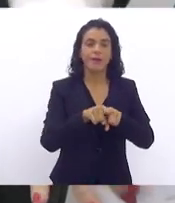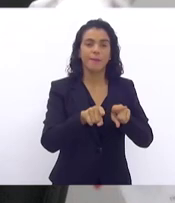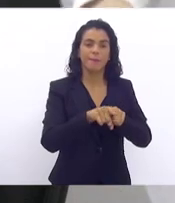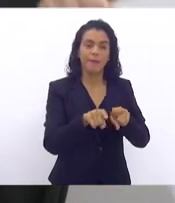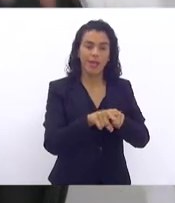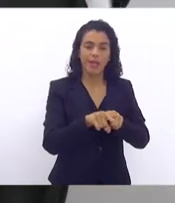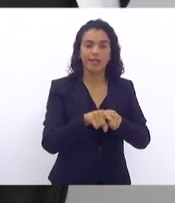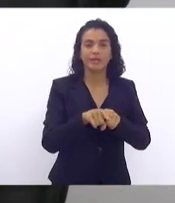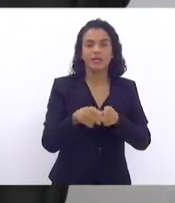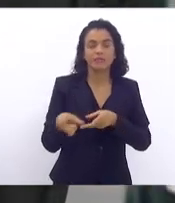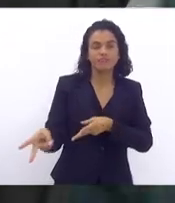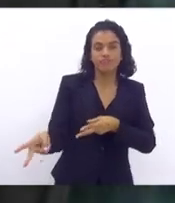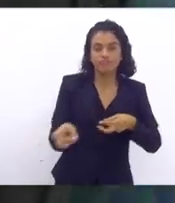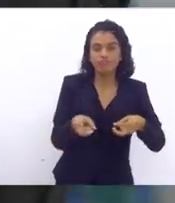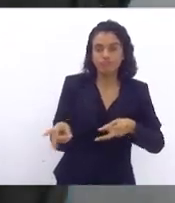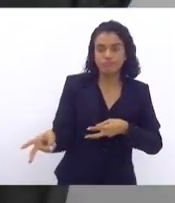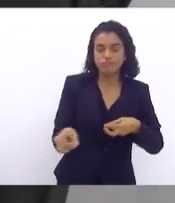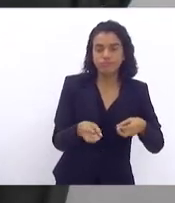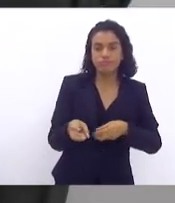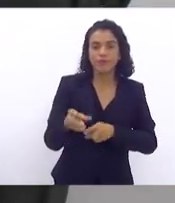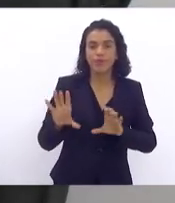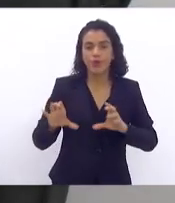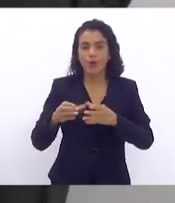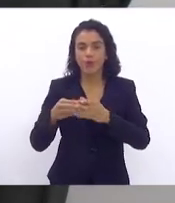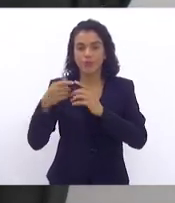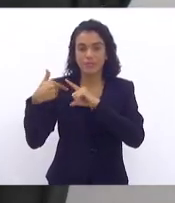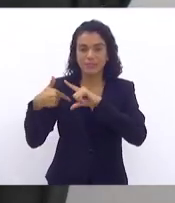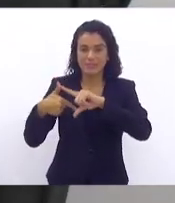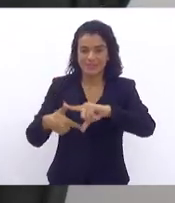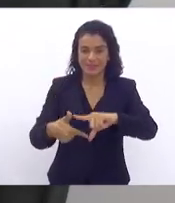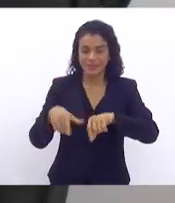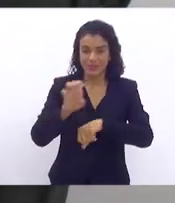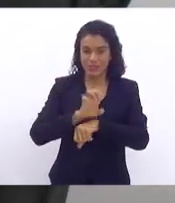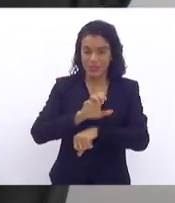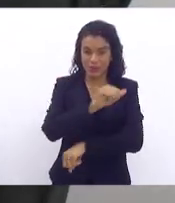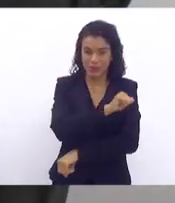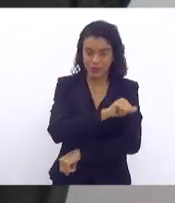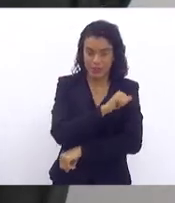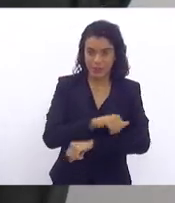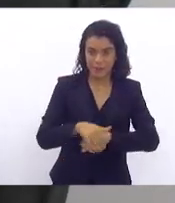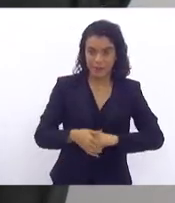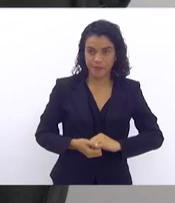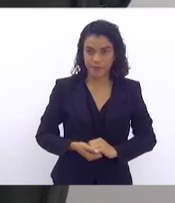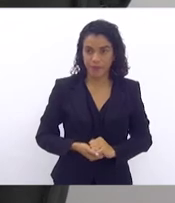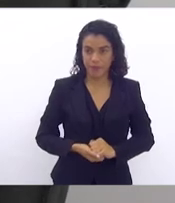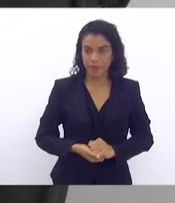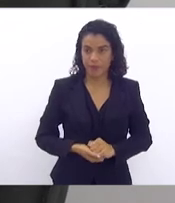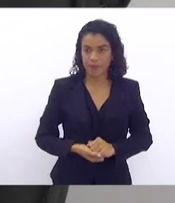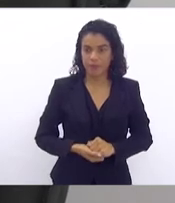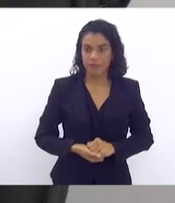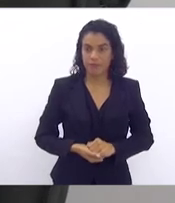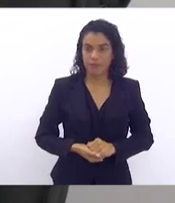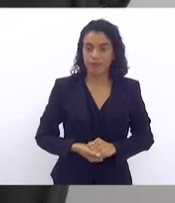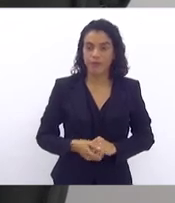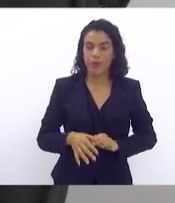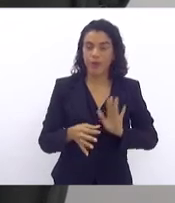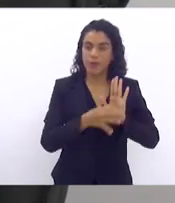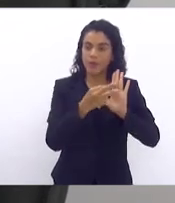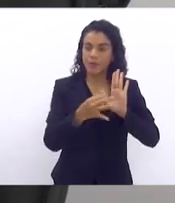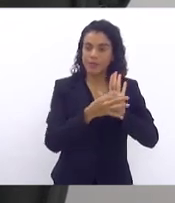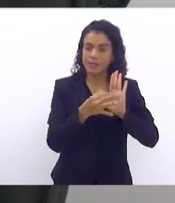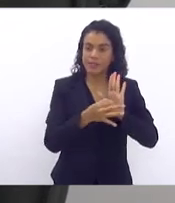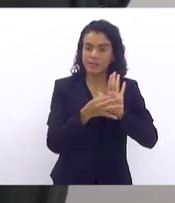produtores extrativistas de comunidades tradicionais do Estado do Rio de Janeiro. Parecer da